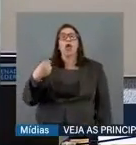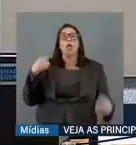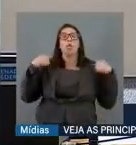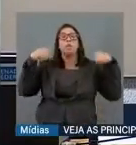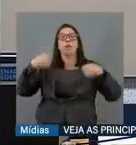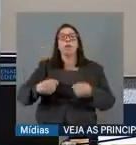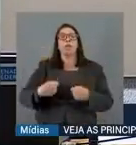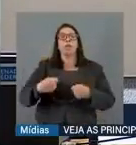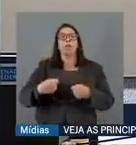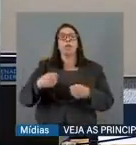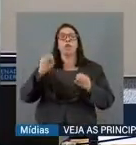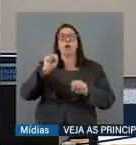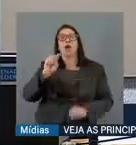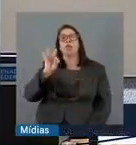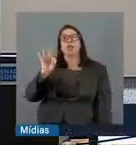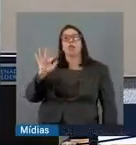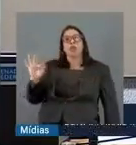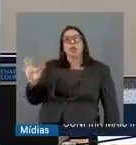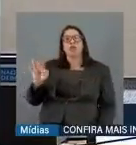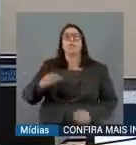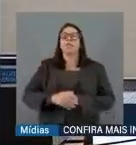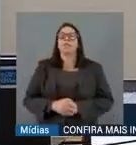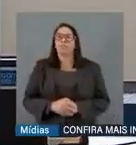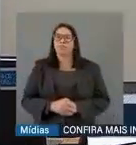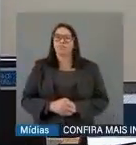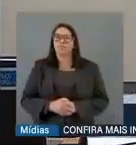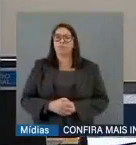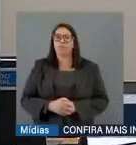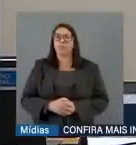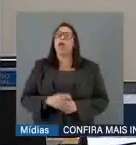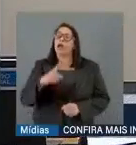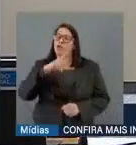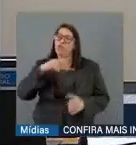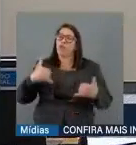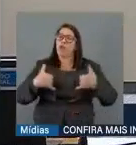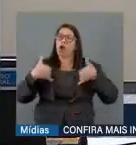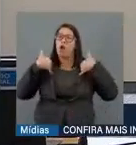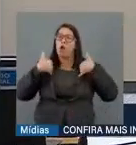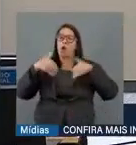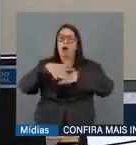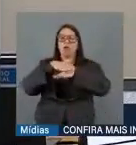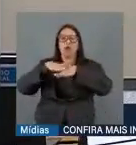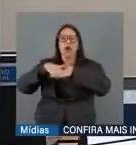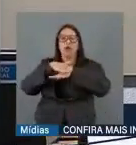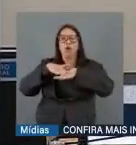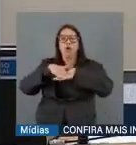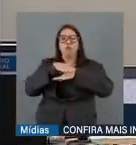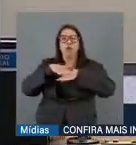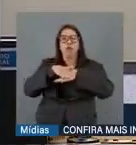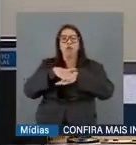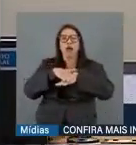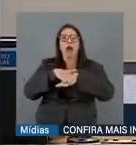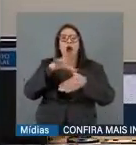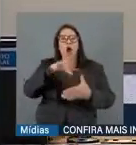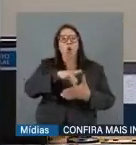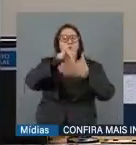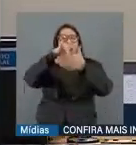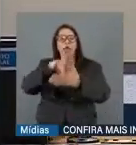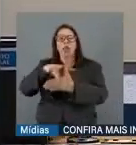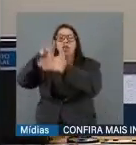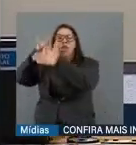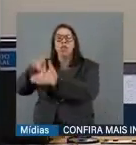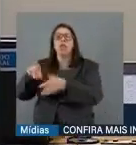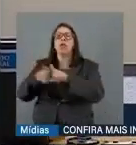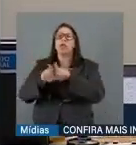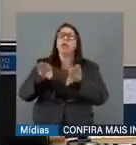pandemia. Qual é, qual o argumento que ele vai falar agora? Não, comprem a vacina? A população já está vacinada, né? A